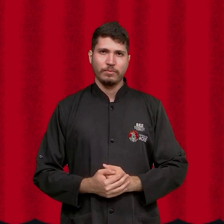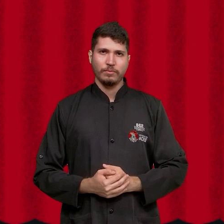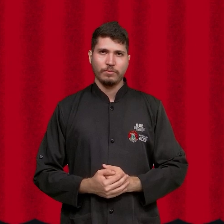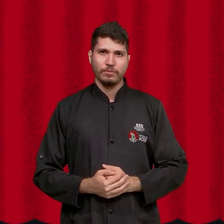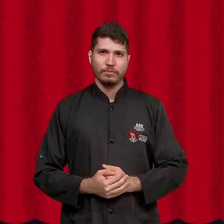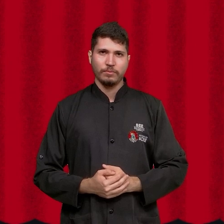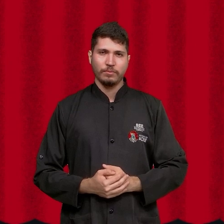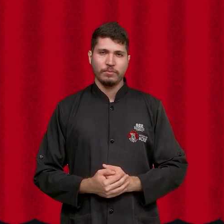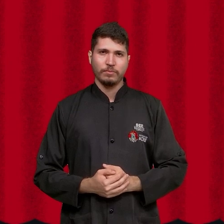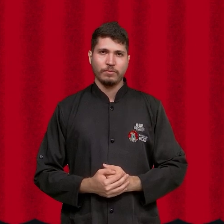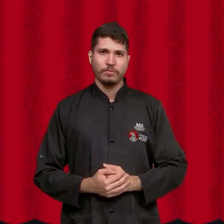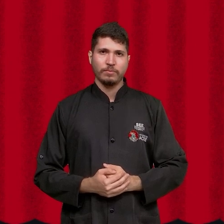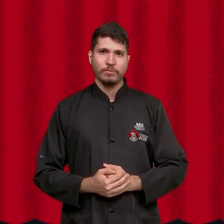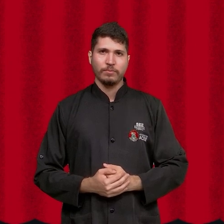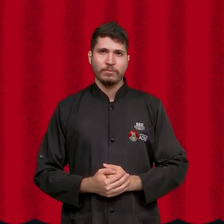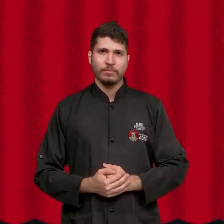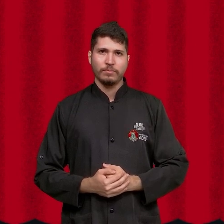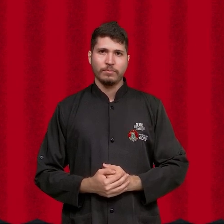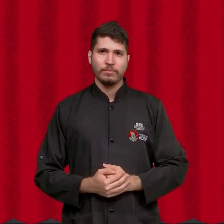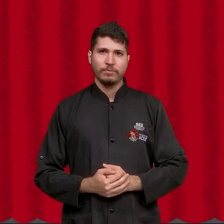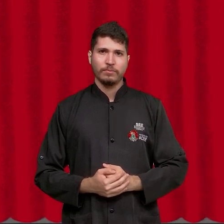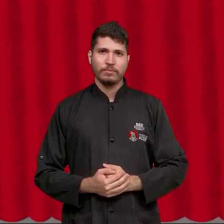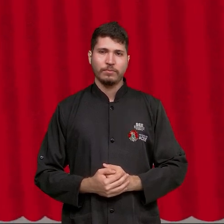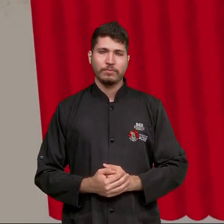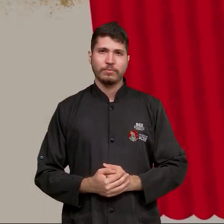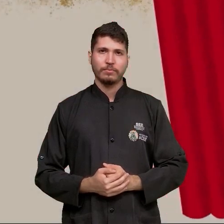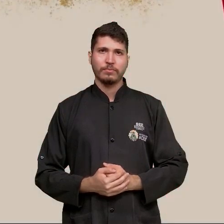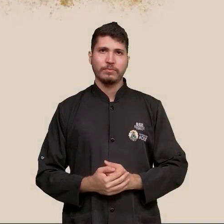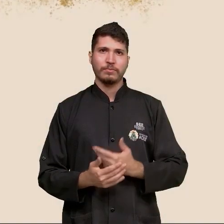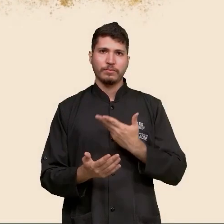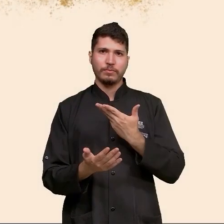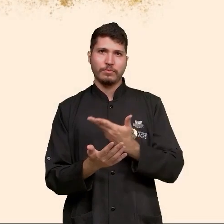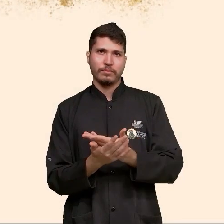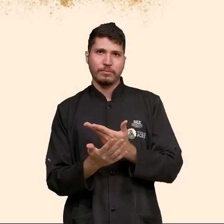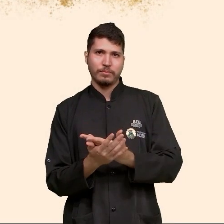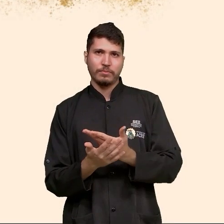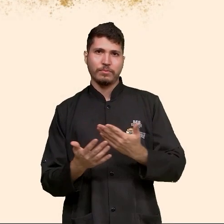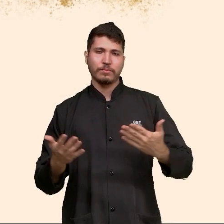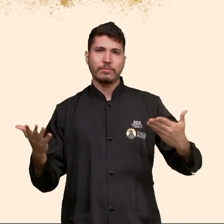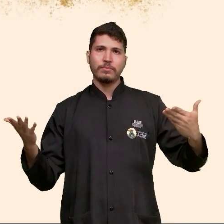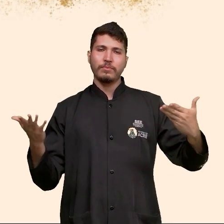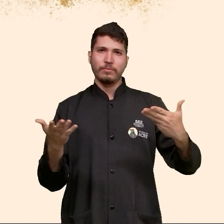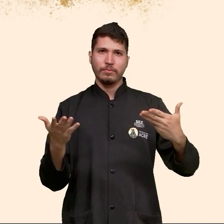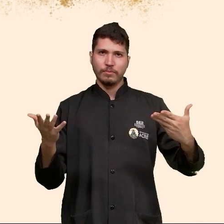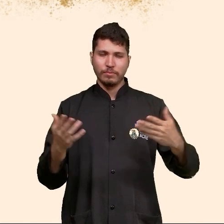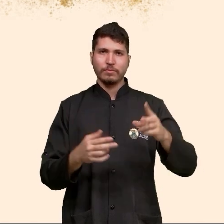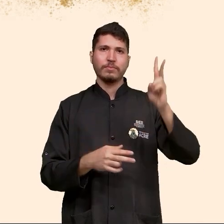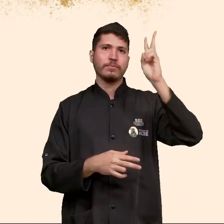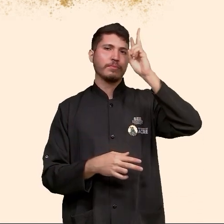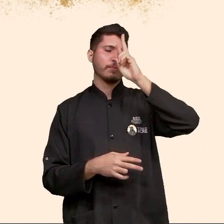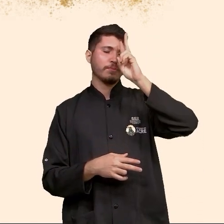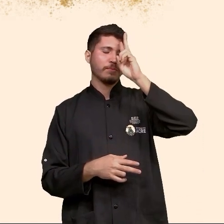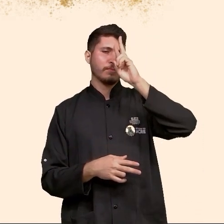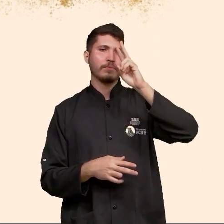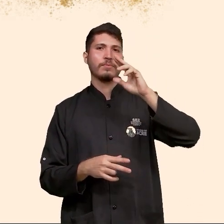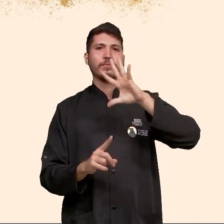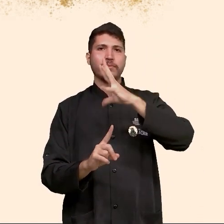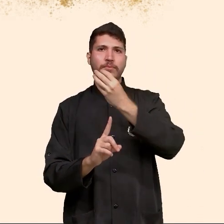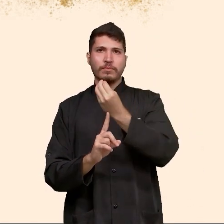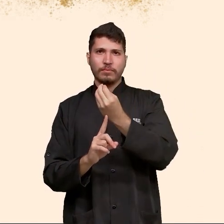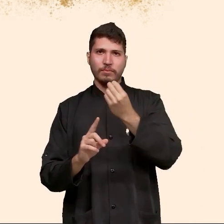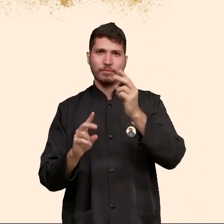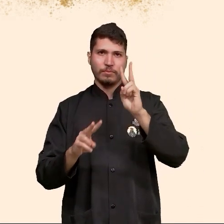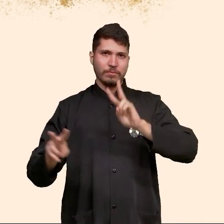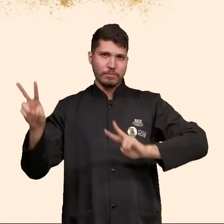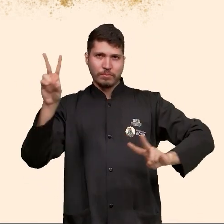Acompanha comigo na nossa tela. Hoje a nossa aula vai falar sobre a história das artes visuais e da